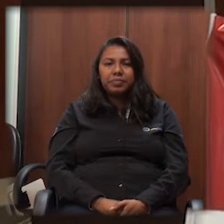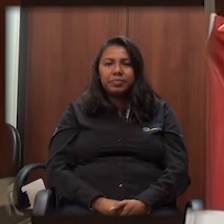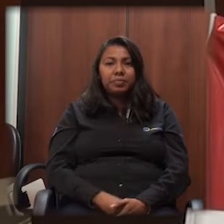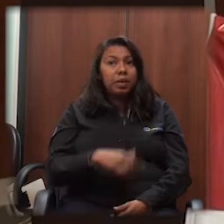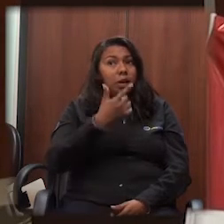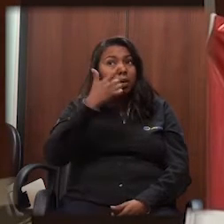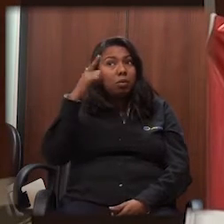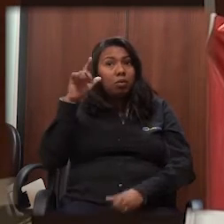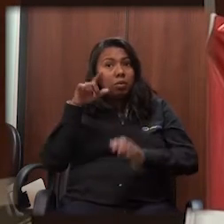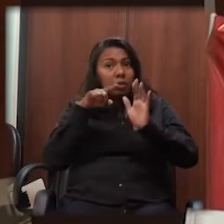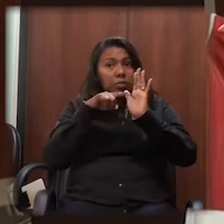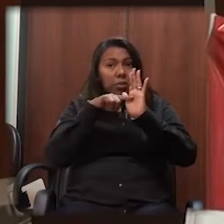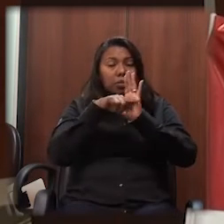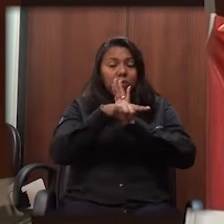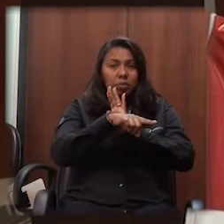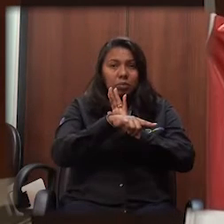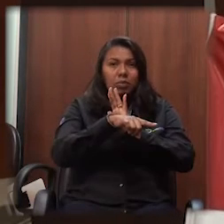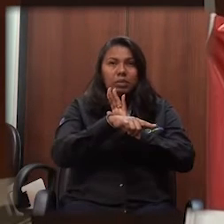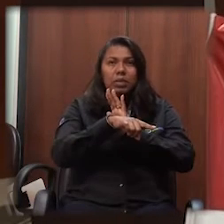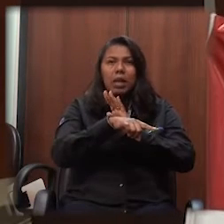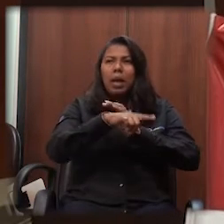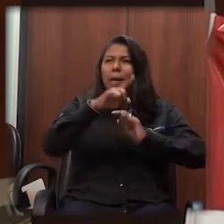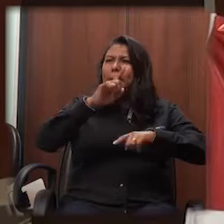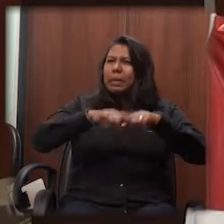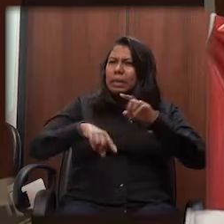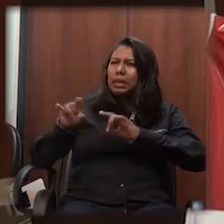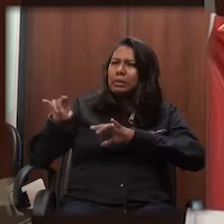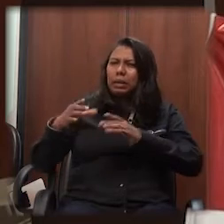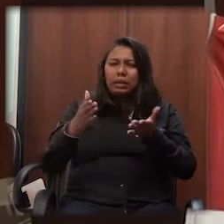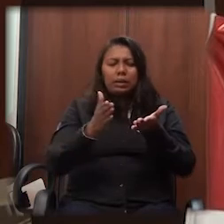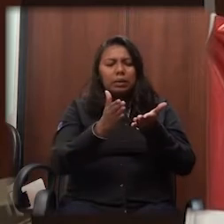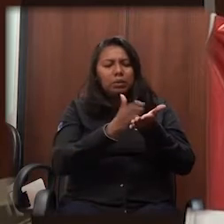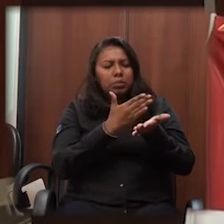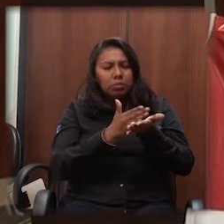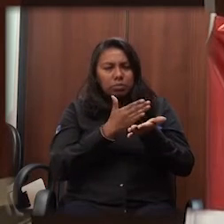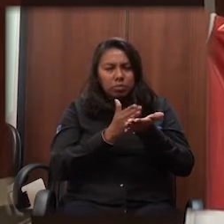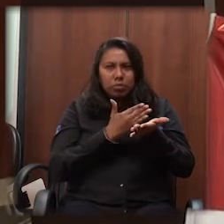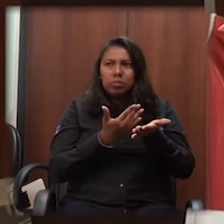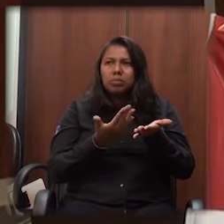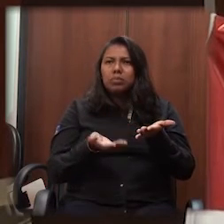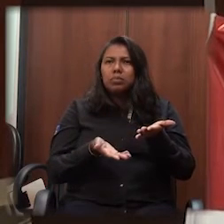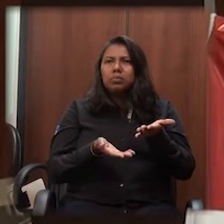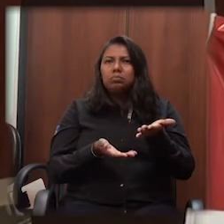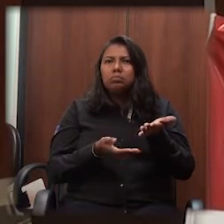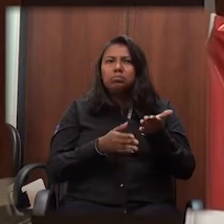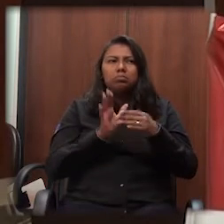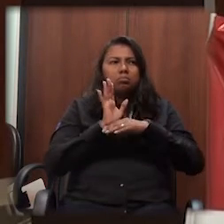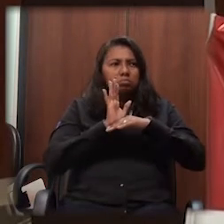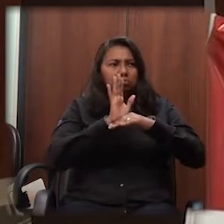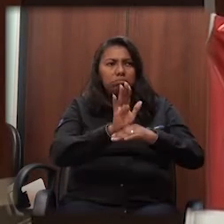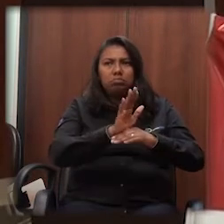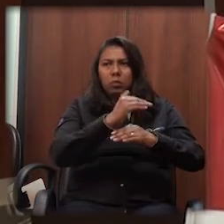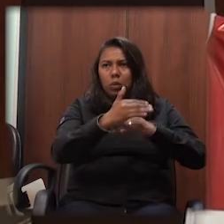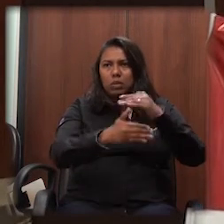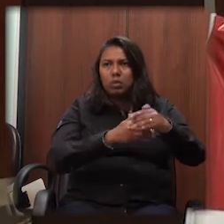Uma outra pergunta é se existe material técnico, apostila, cartilha, algo que ofereça algum subsídio nesses processos